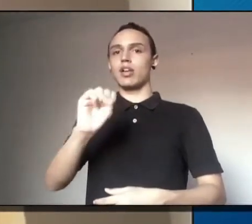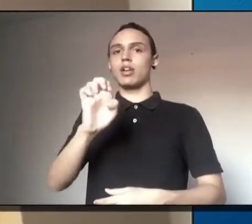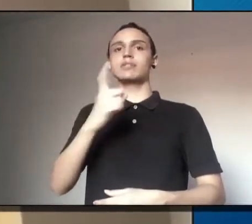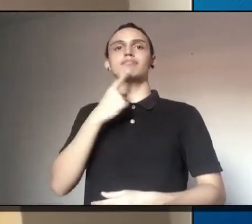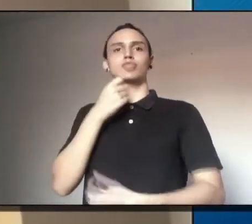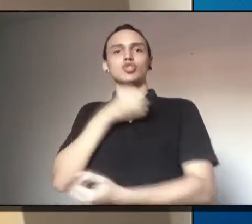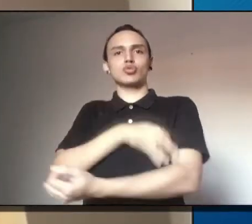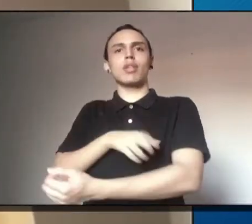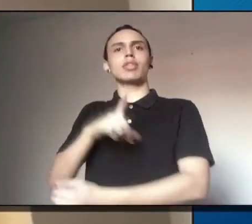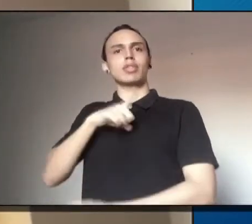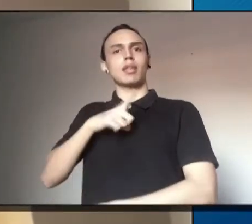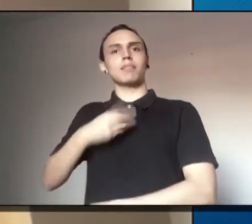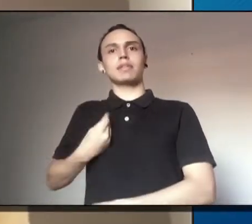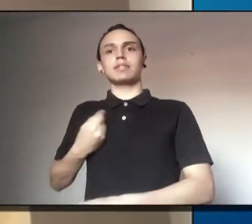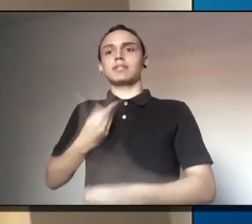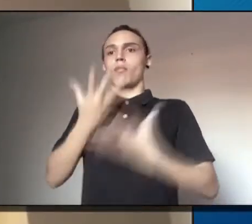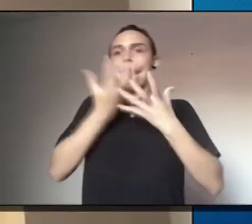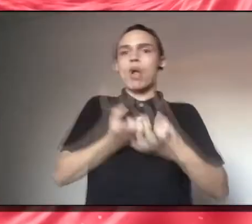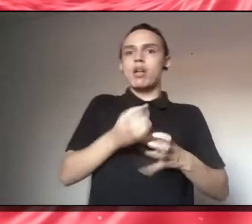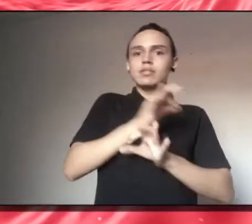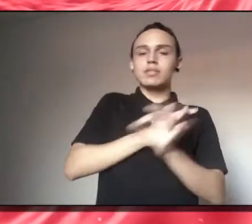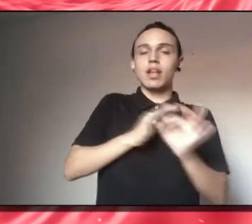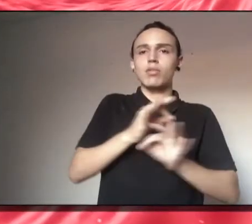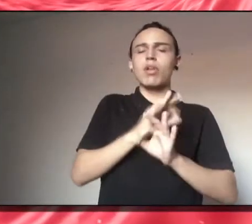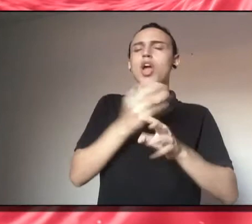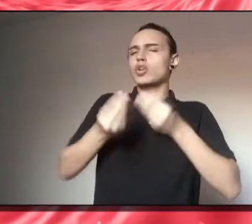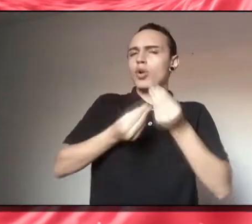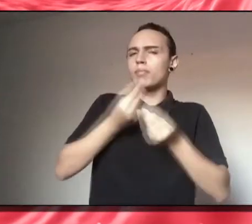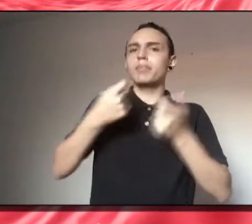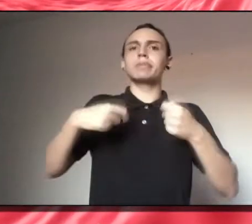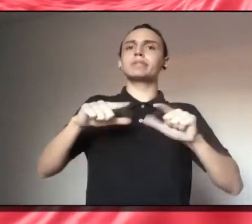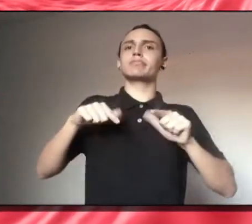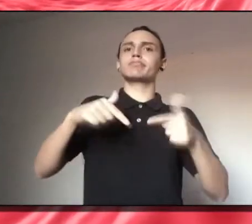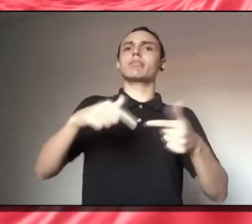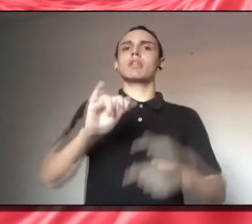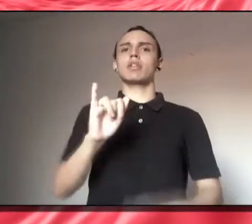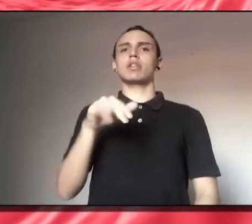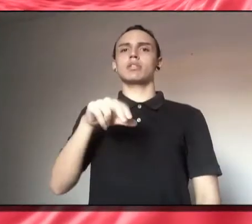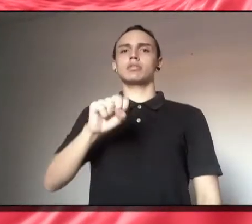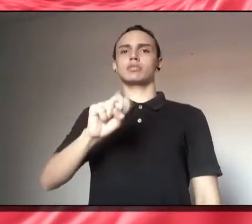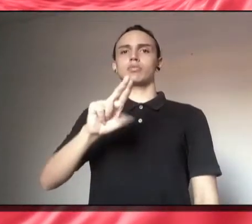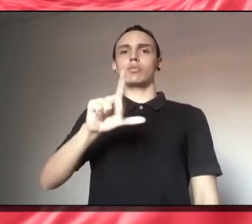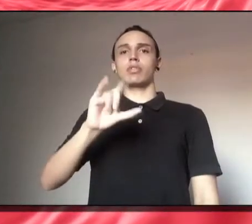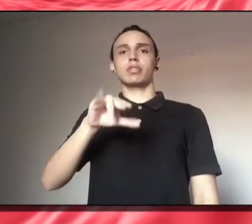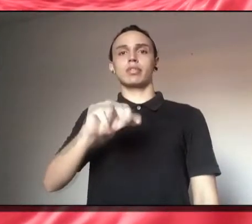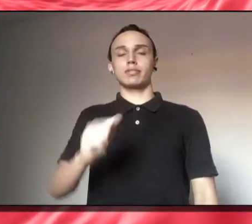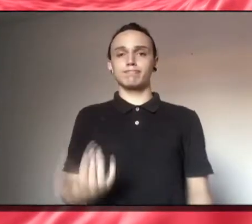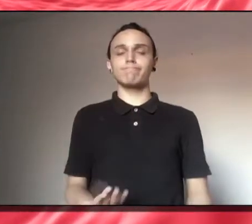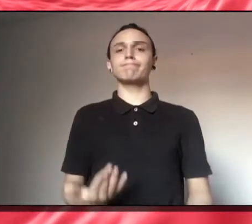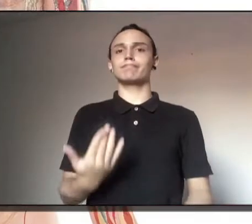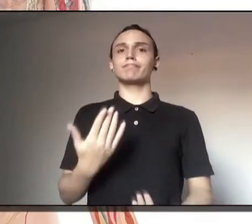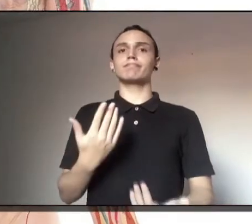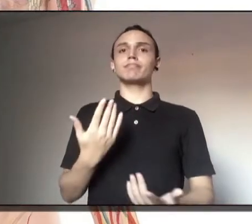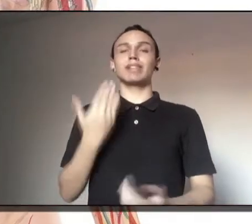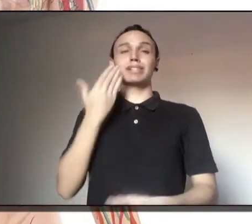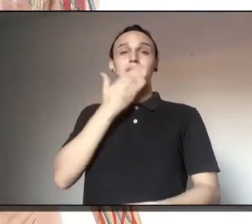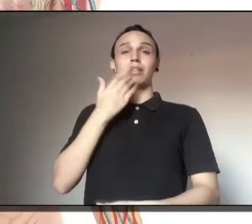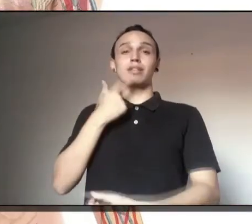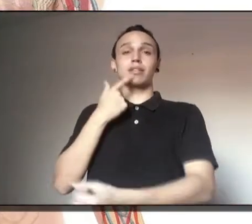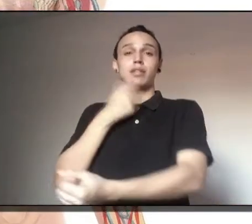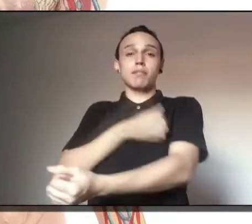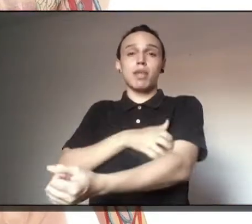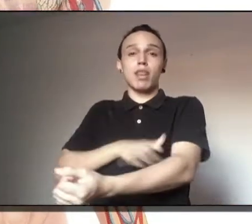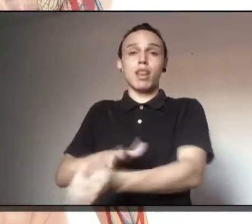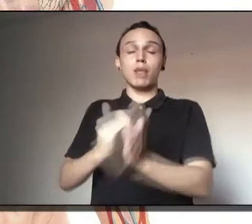é feito por um hormônio chamado insulina. O excesso dessa glicose que fica circulando no sangue vai causando